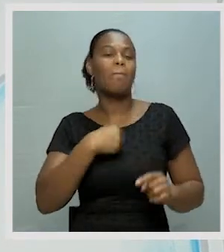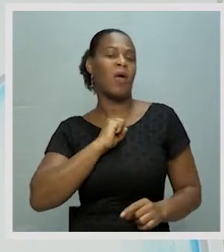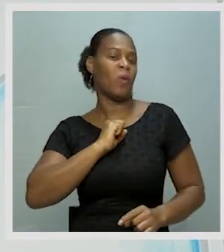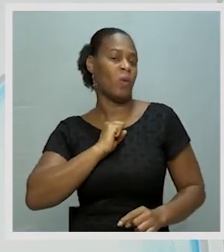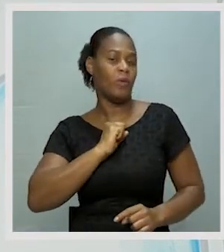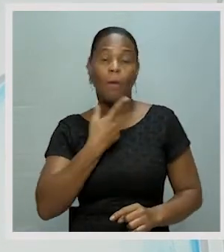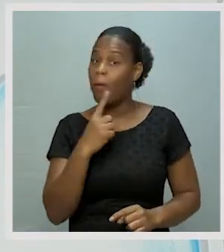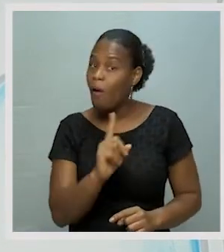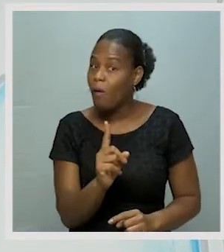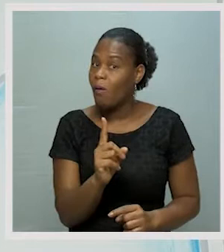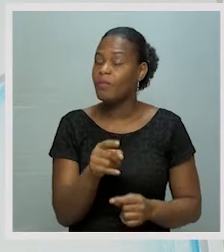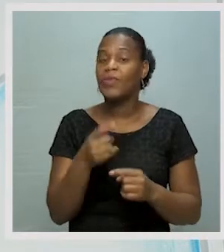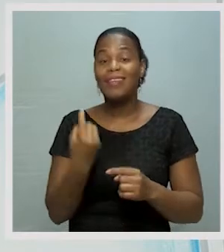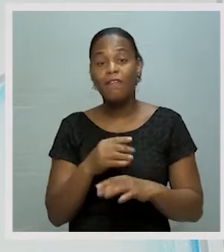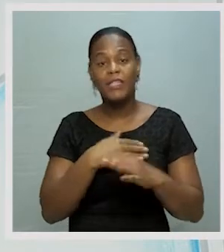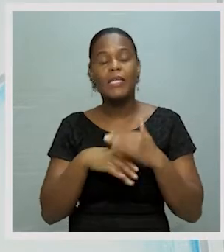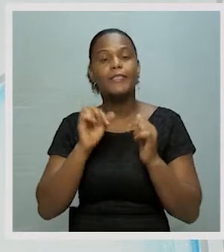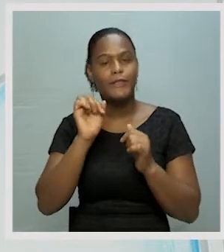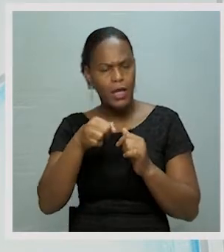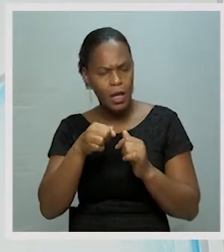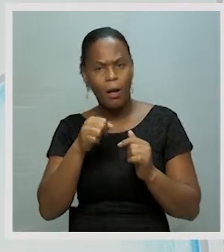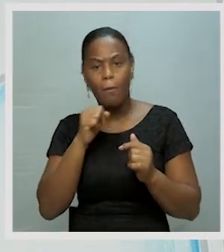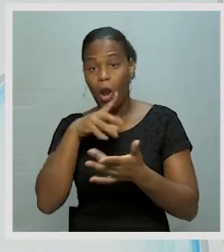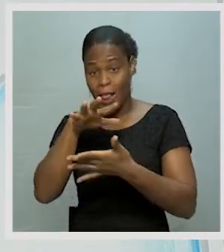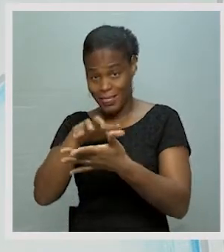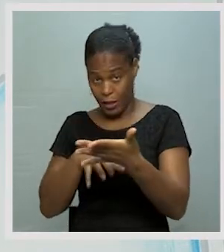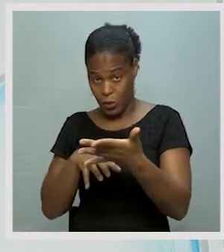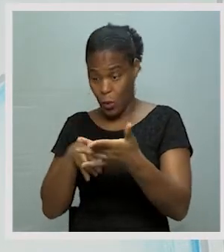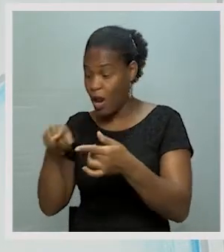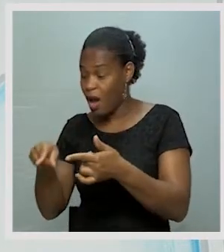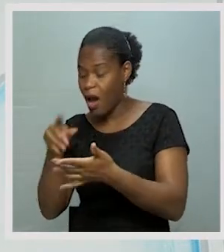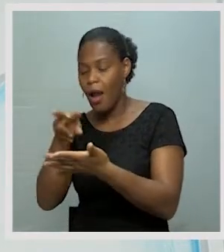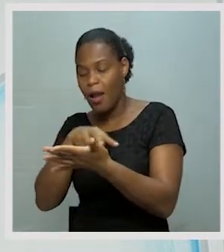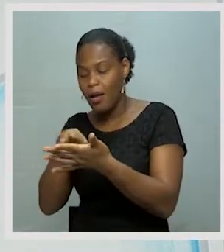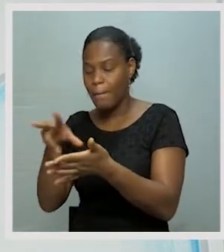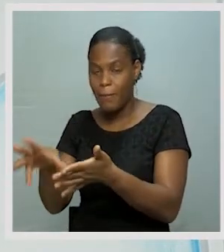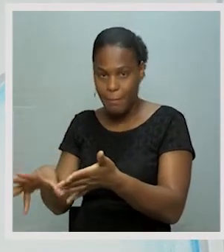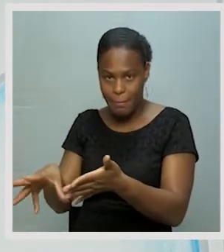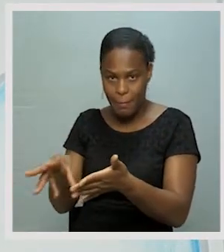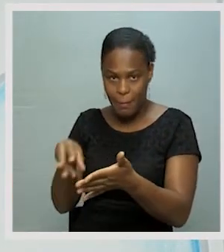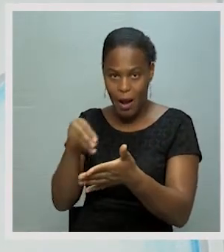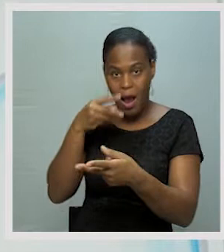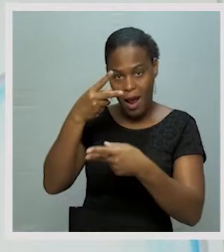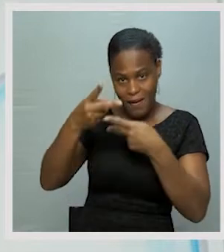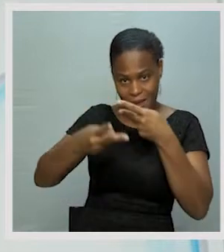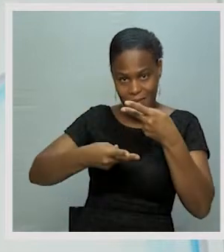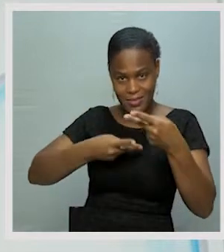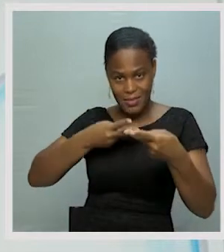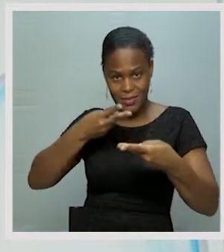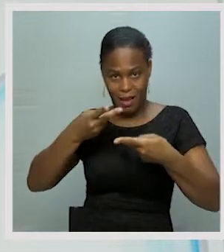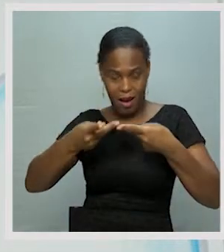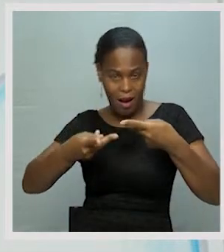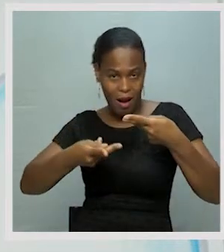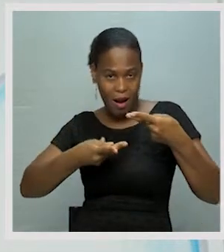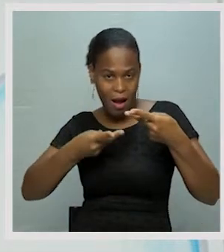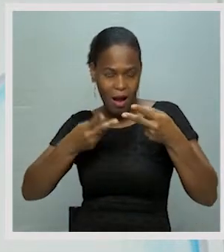podemos, sim, fazer a citação, pegar naquilo que nós citamos, né? Fazer o quê? Analisar. Não é? Analisamos,